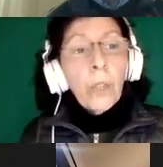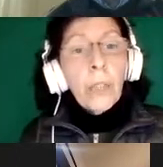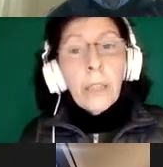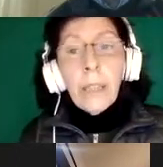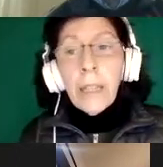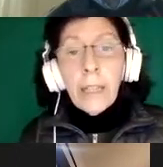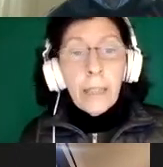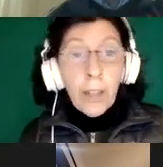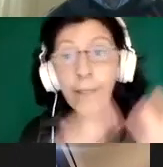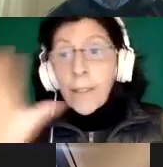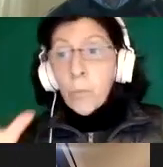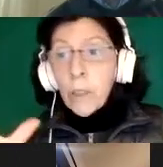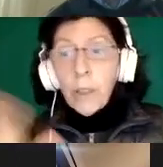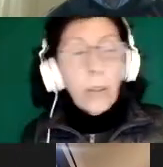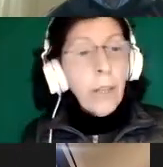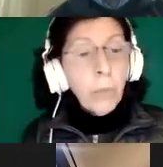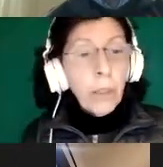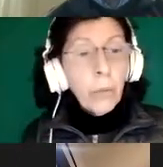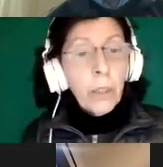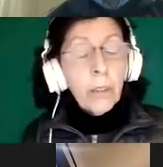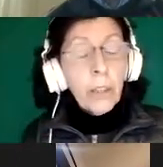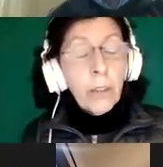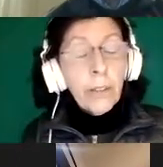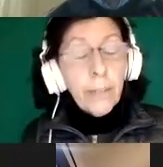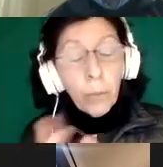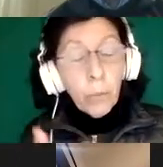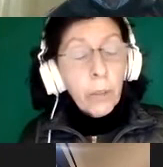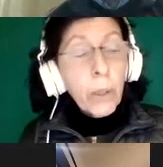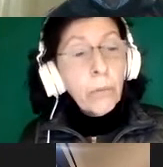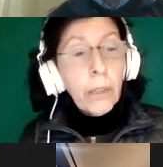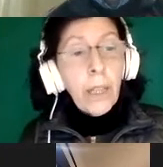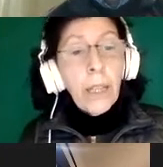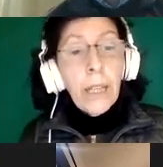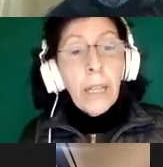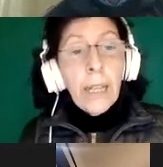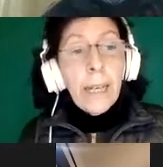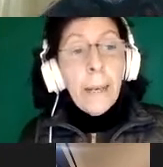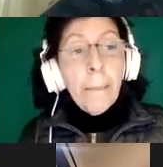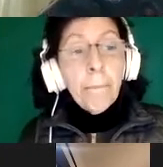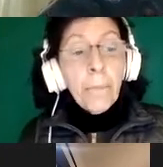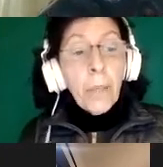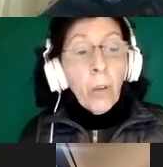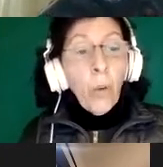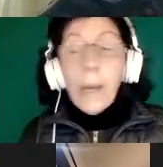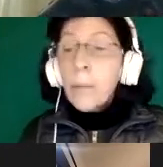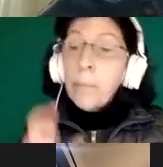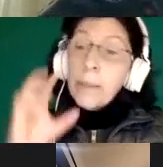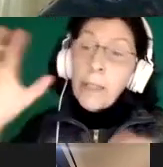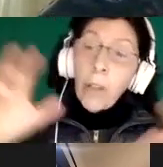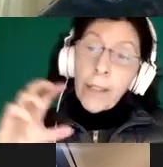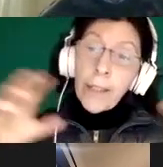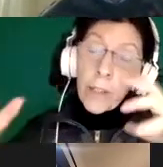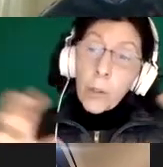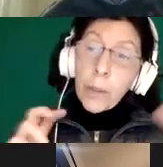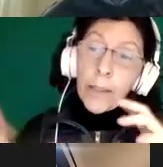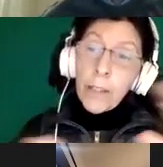novo este detalhe este slide é um bocadinho isso, que é como é que a partir